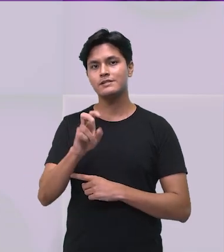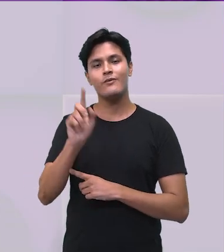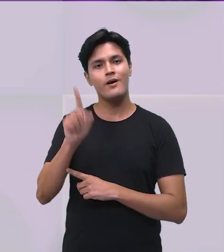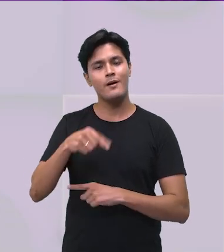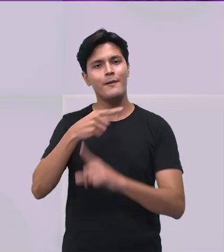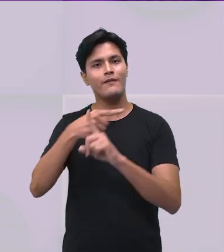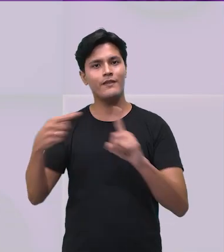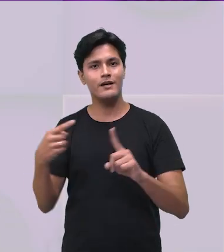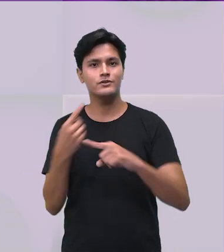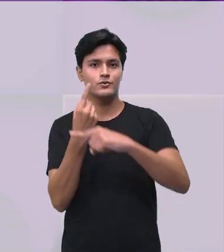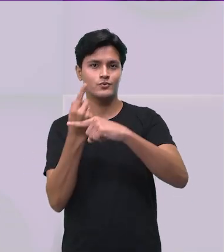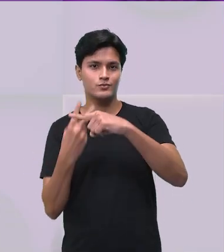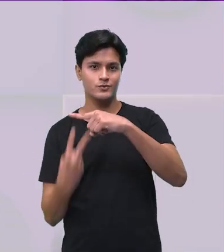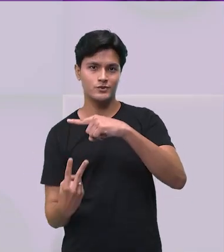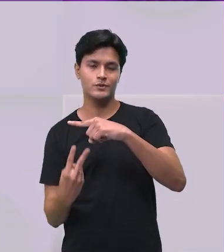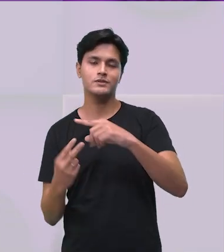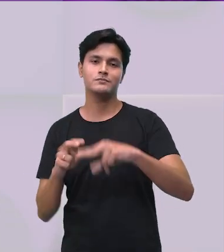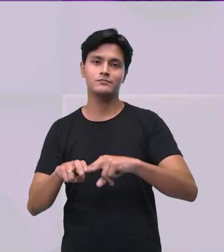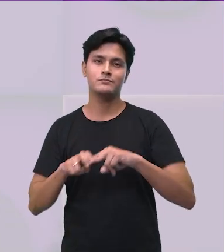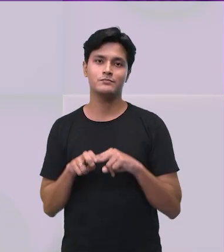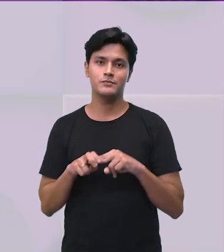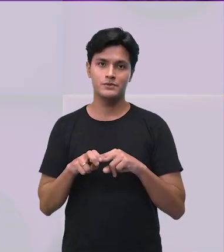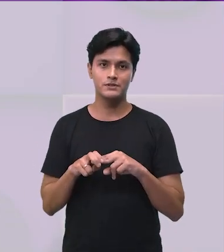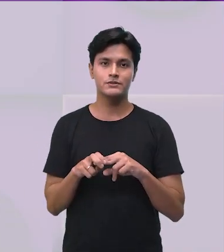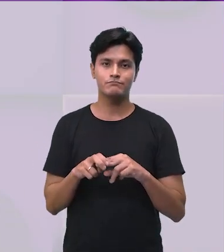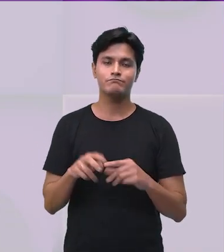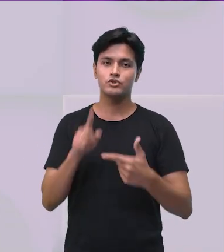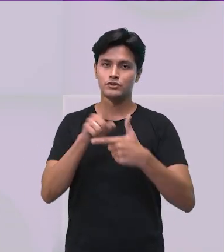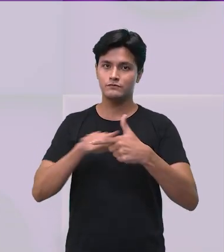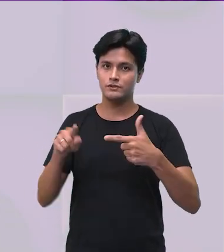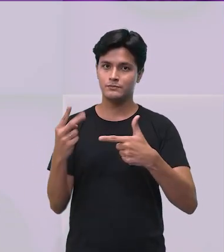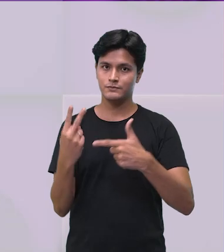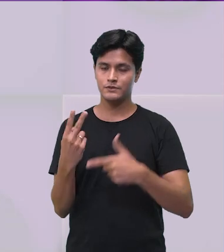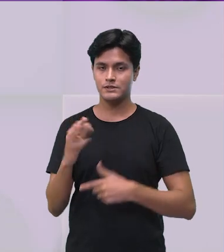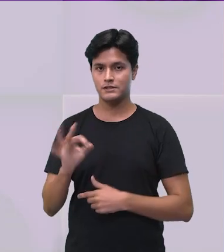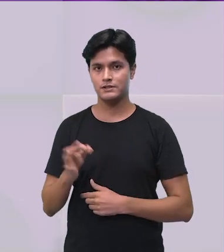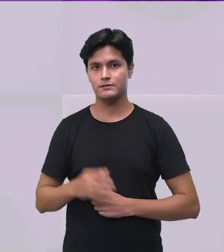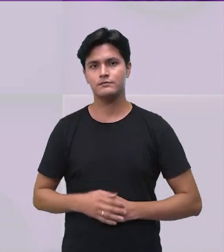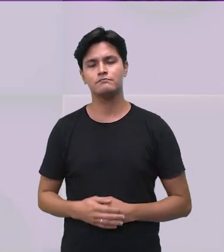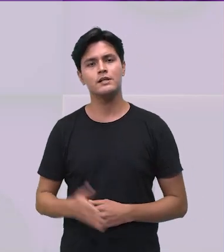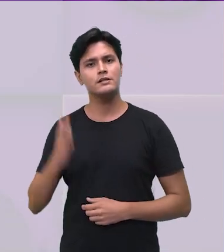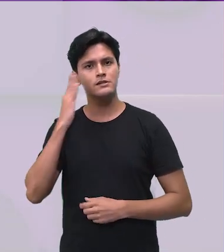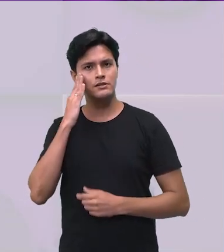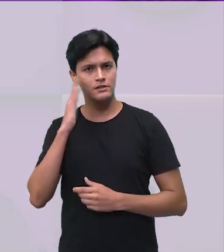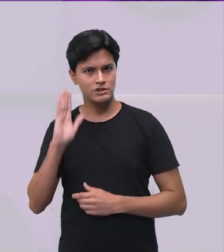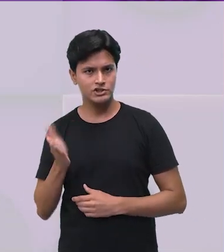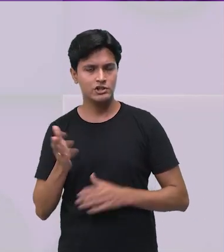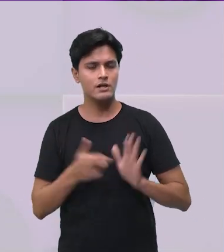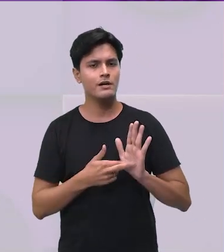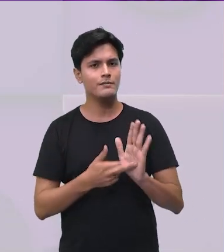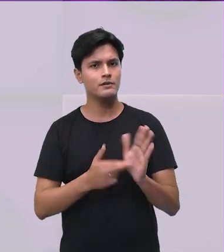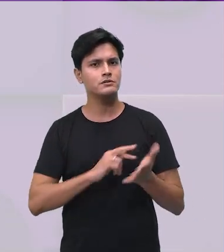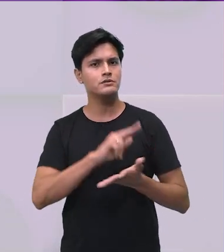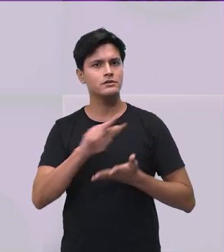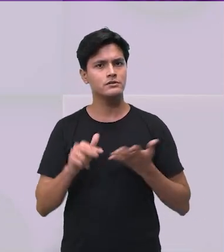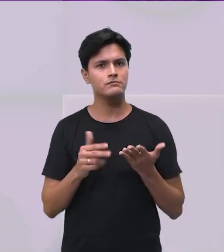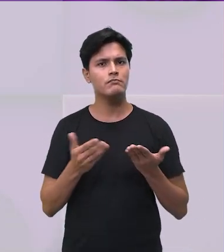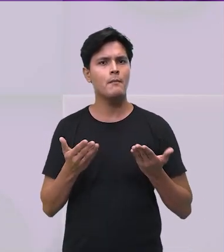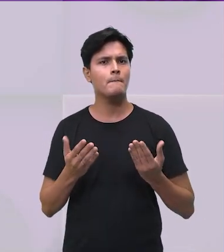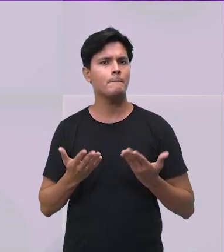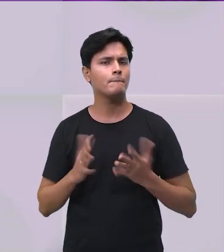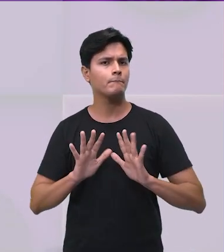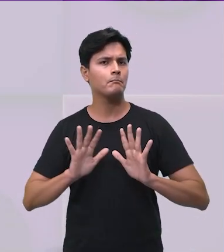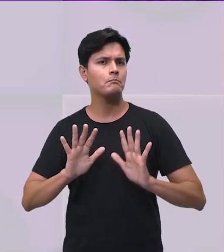2, né? Por isso que a gente divide por 2. E agora, já sei dessas representações, mas como eu calculo isso de um